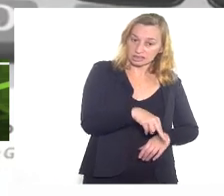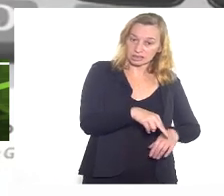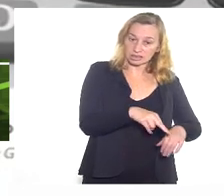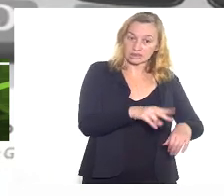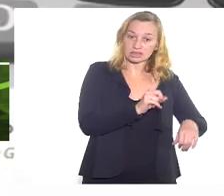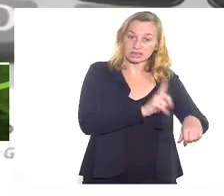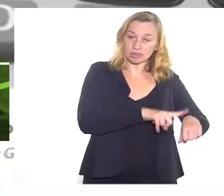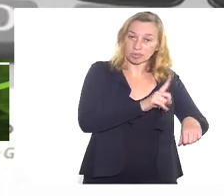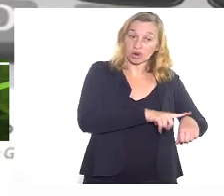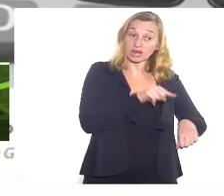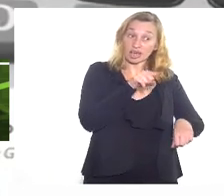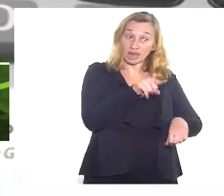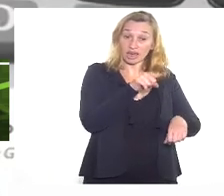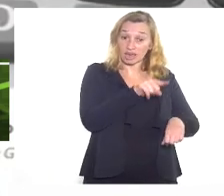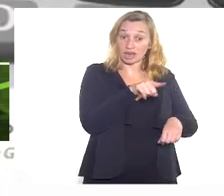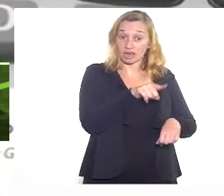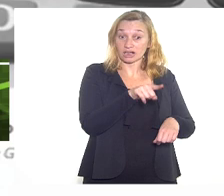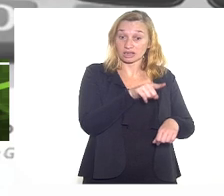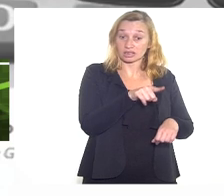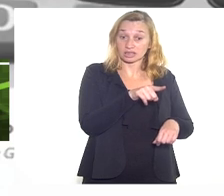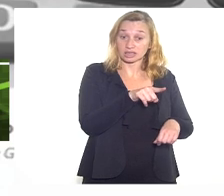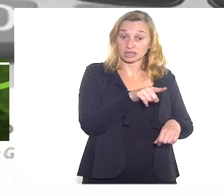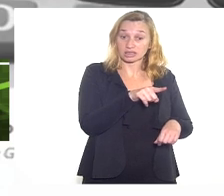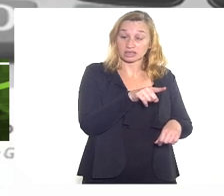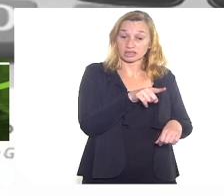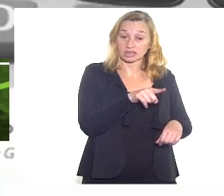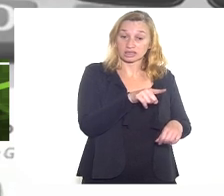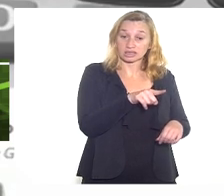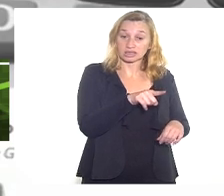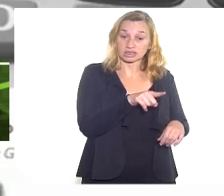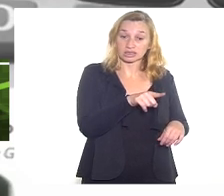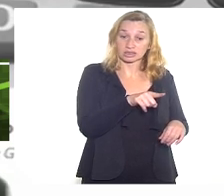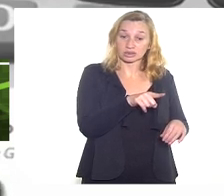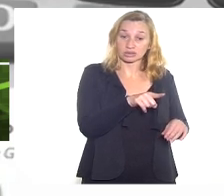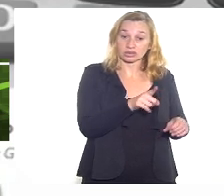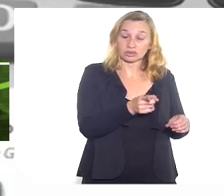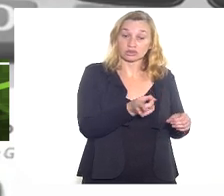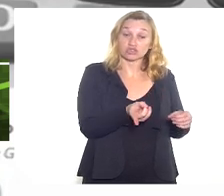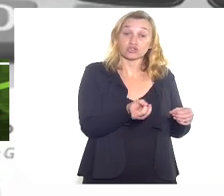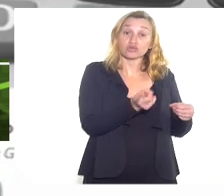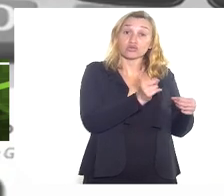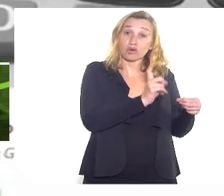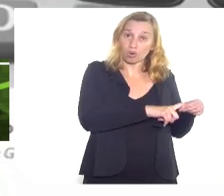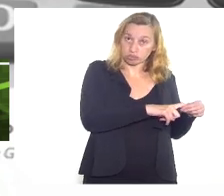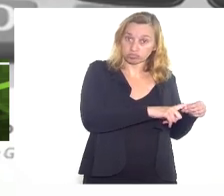são aqueles onde há a suscetibilidade de retorno